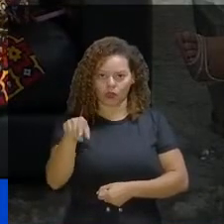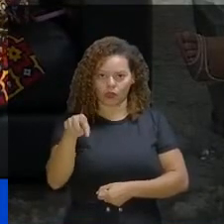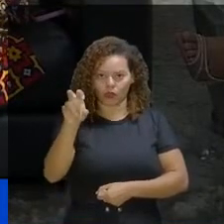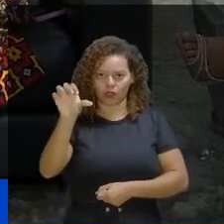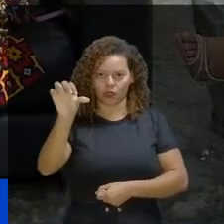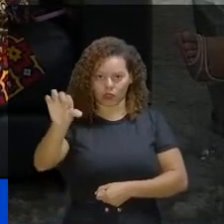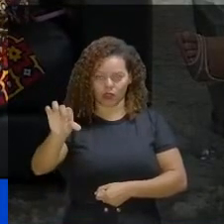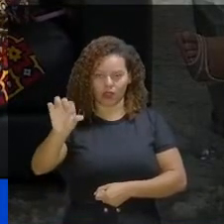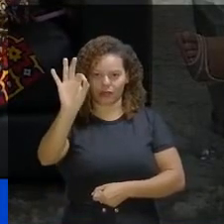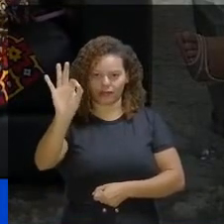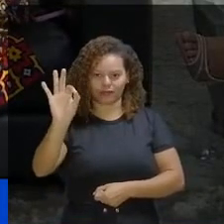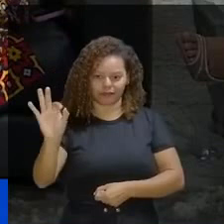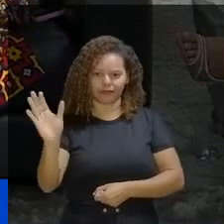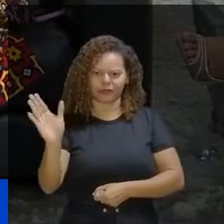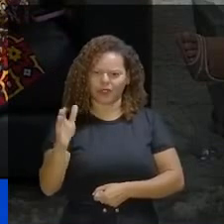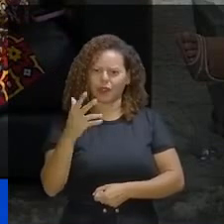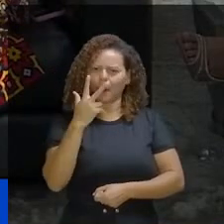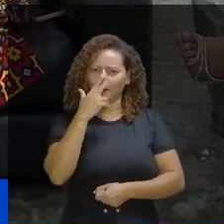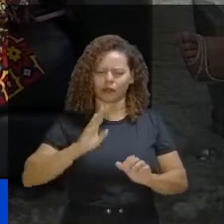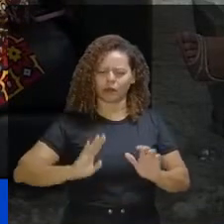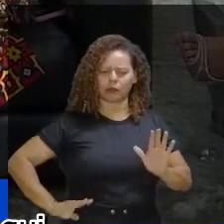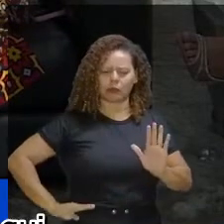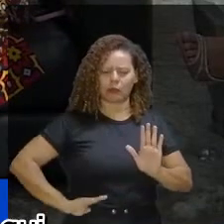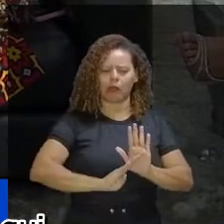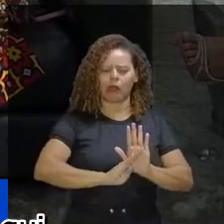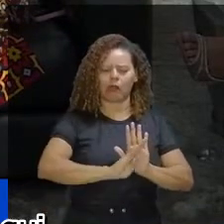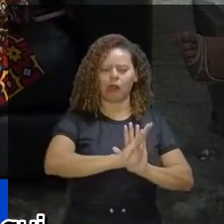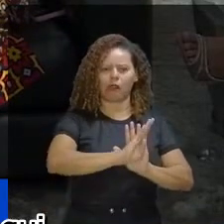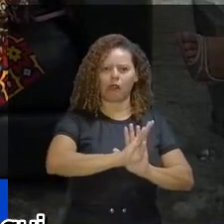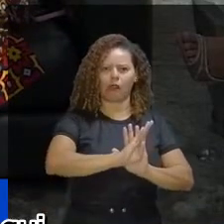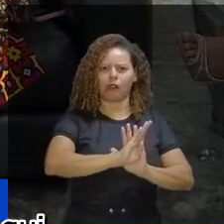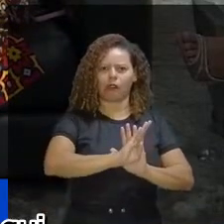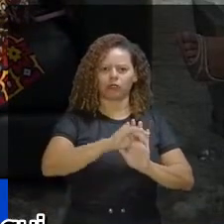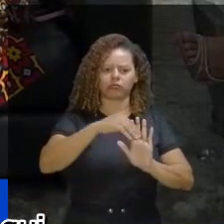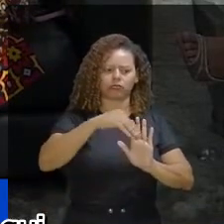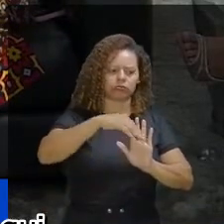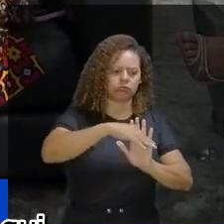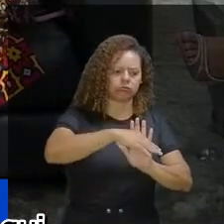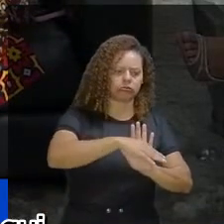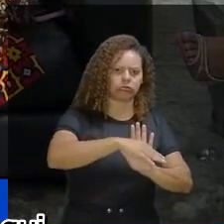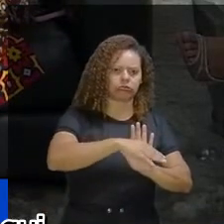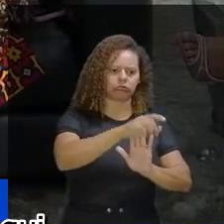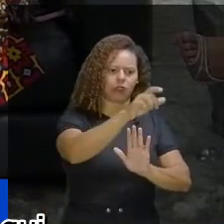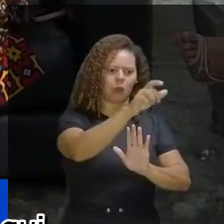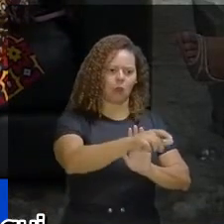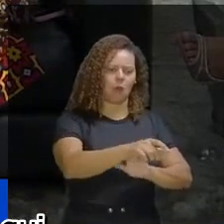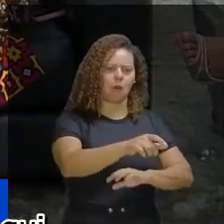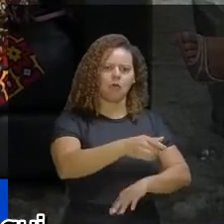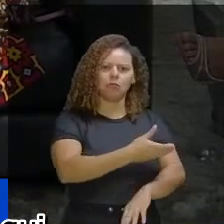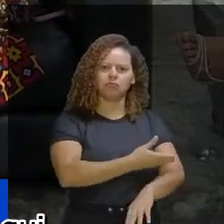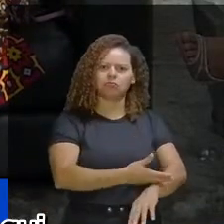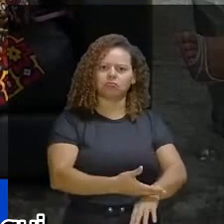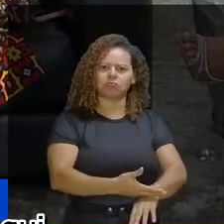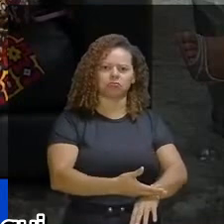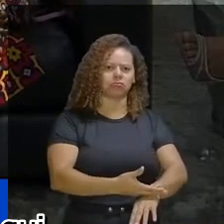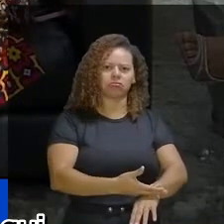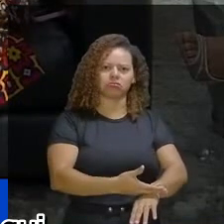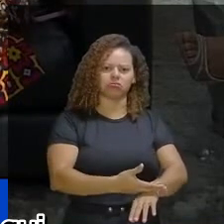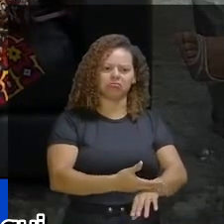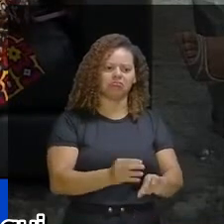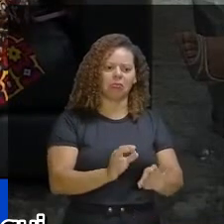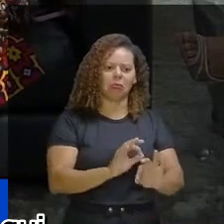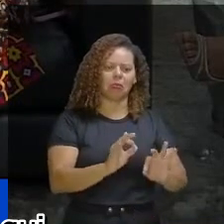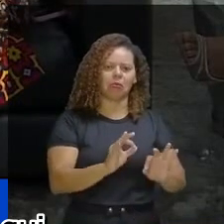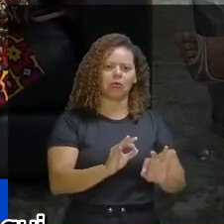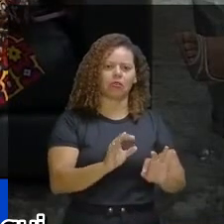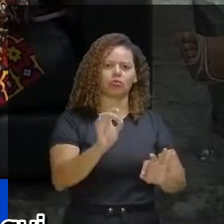11,59%, muitas pessoas aumentou. Então, a gente olha esses números, caiu a autodeclaração de branco e aumentou aqui no